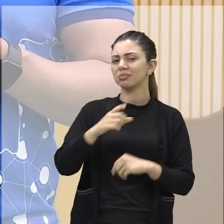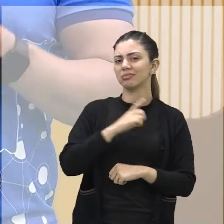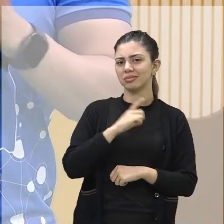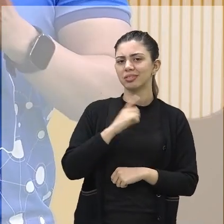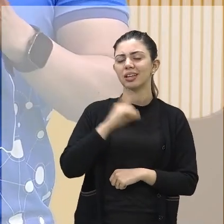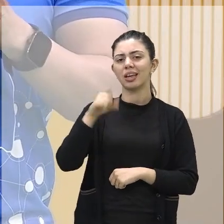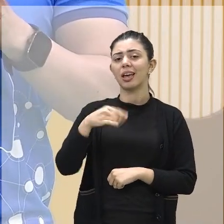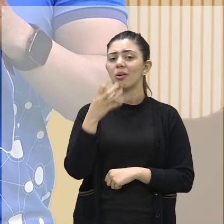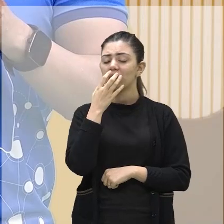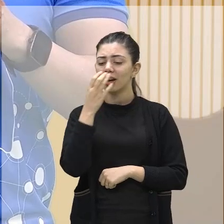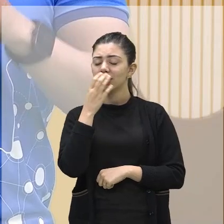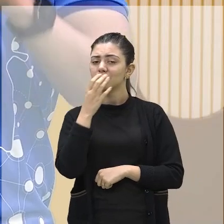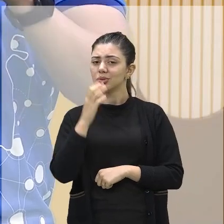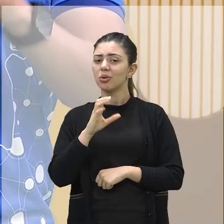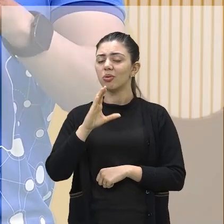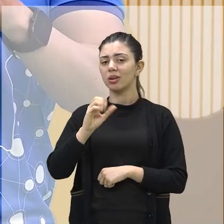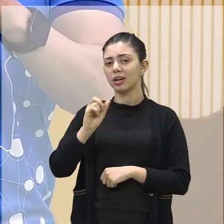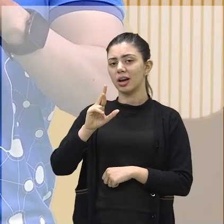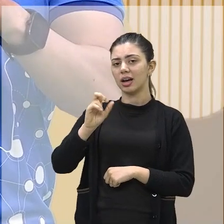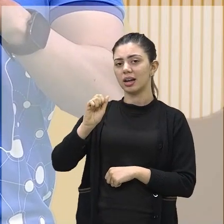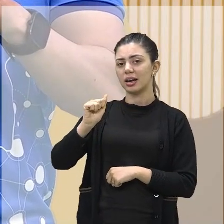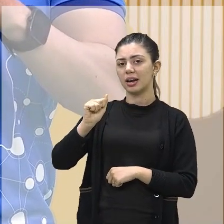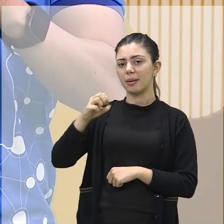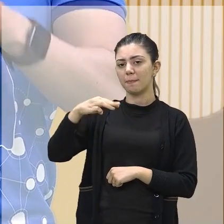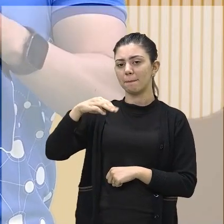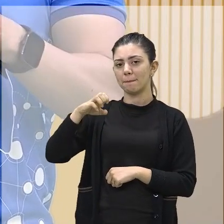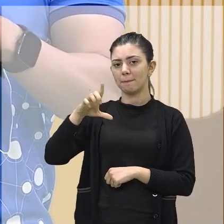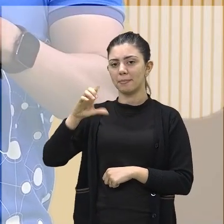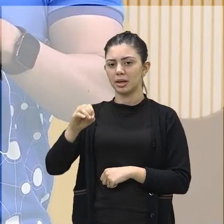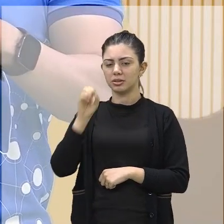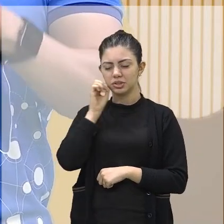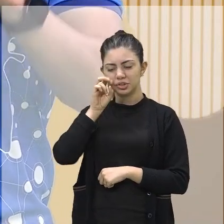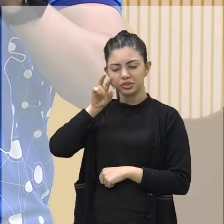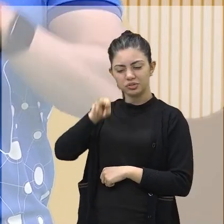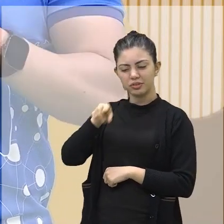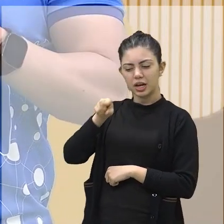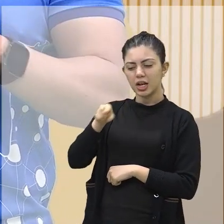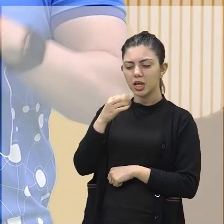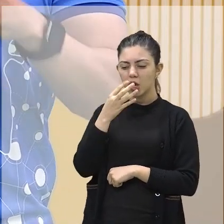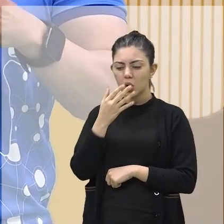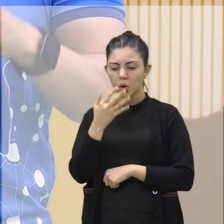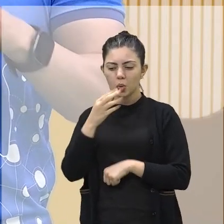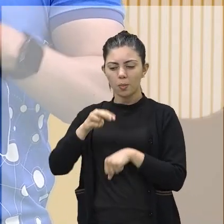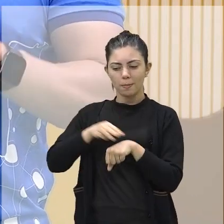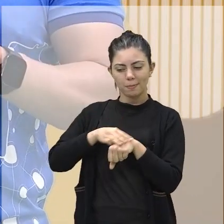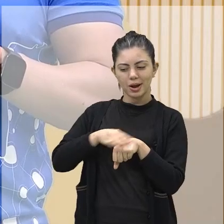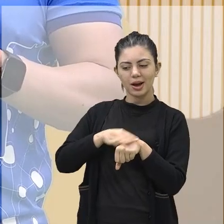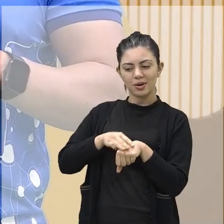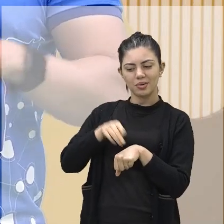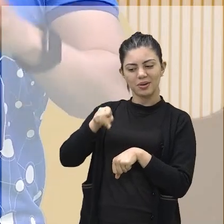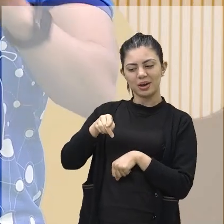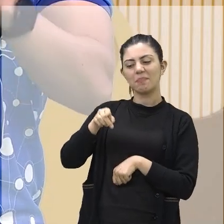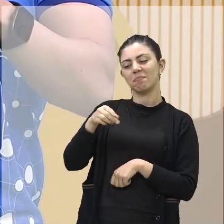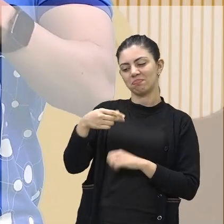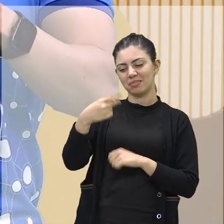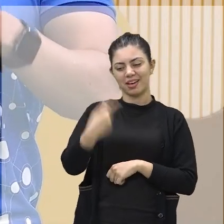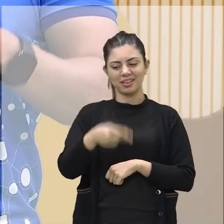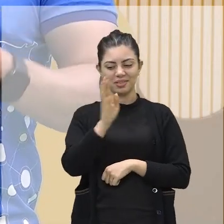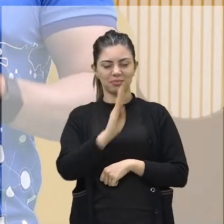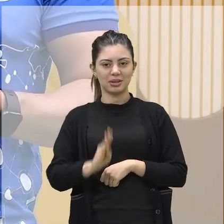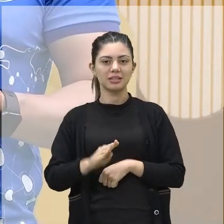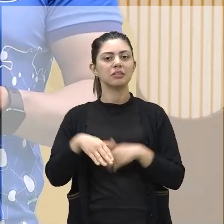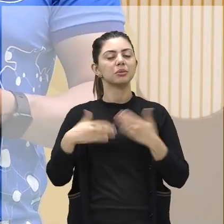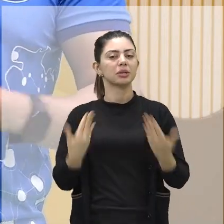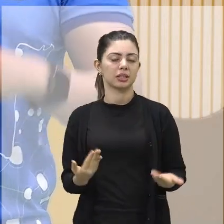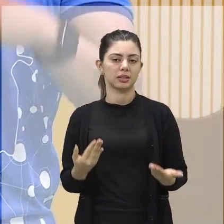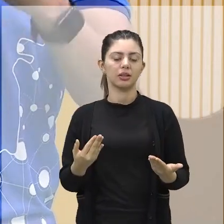né? Então, é um elemento que você olha, olhou para o doguinho, né? Olhou para o cachorro caramelo e você logo pensa assim, isso é a cara do Brasil. Trazendo isso para uma